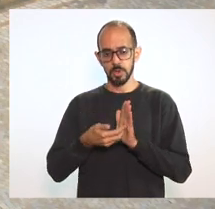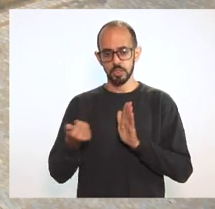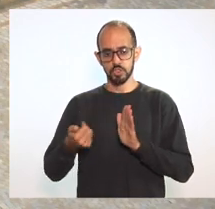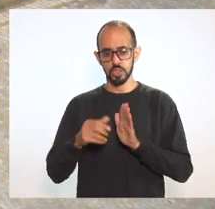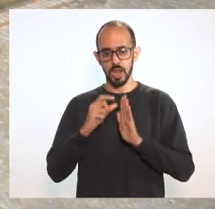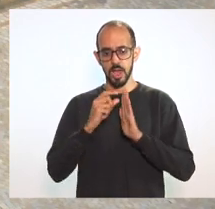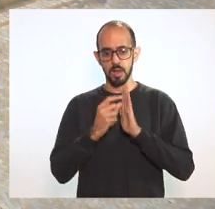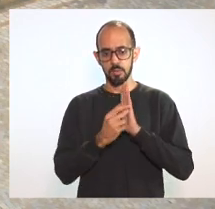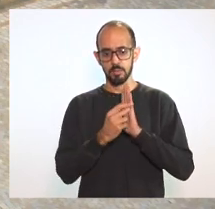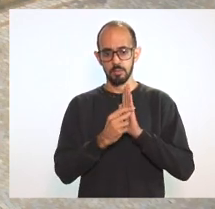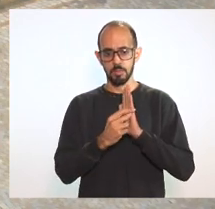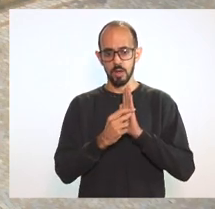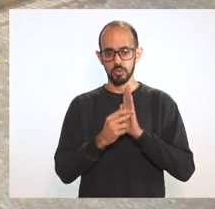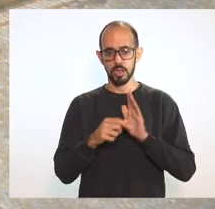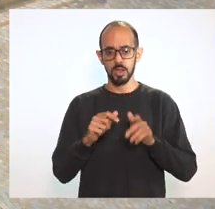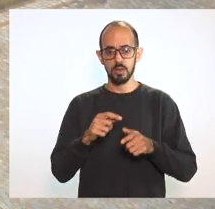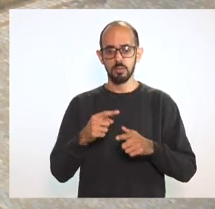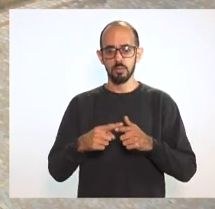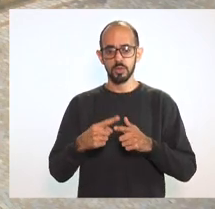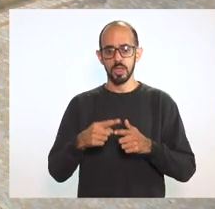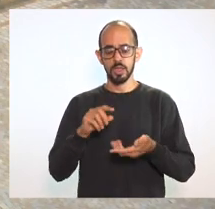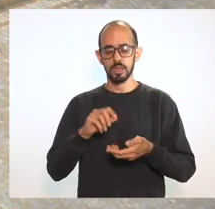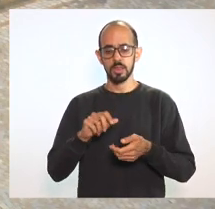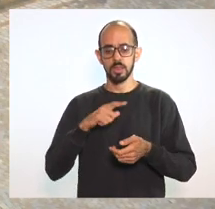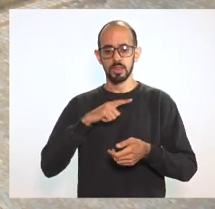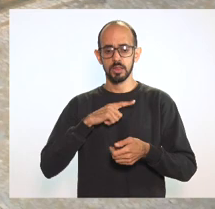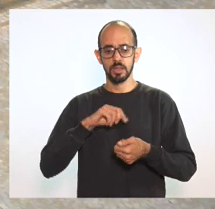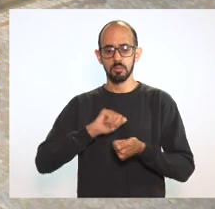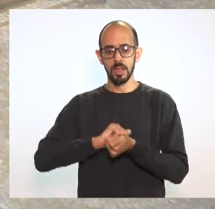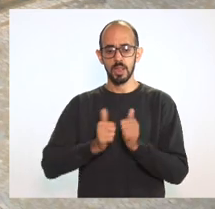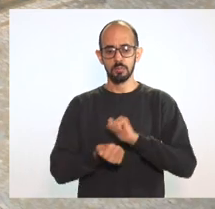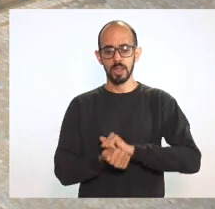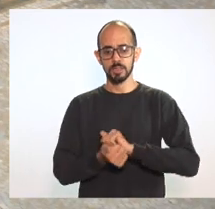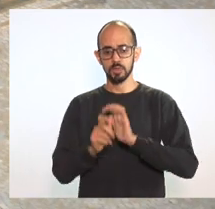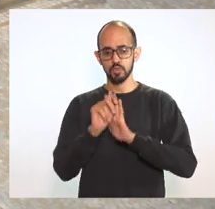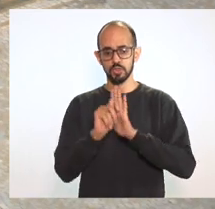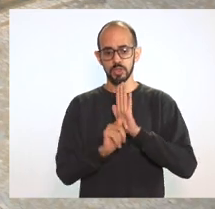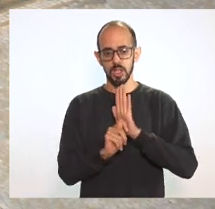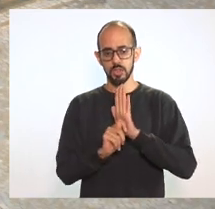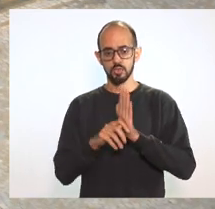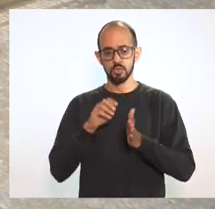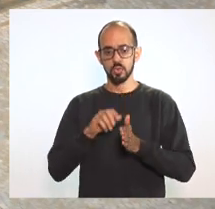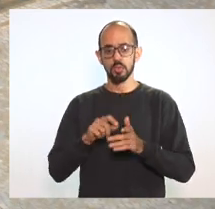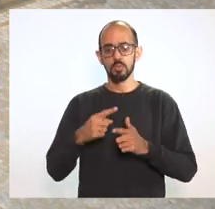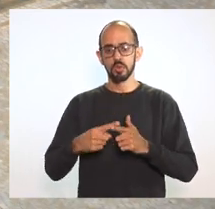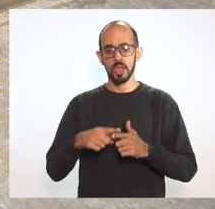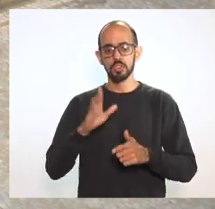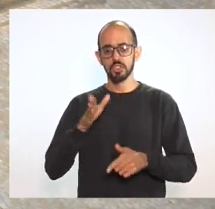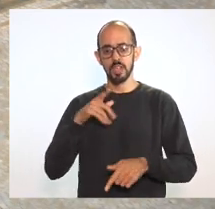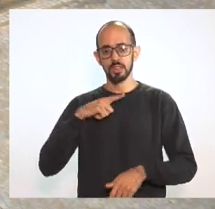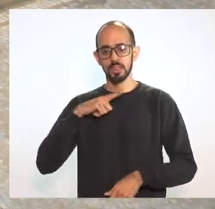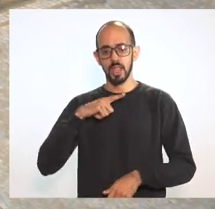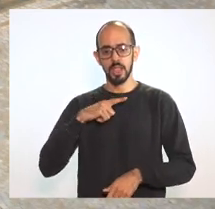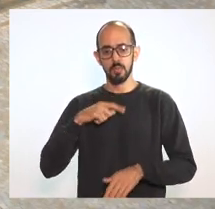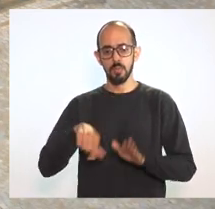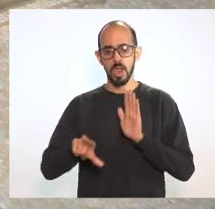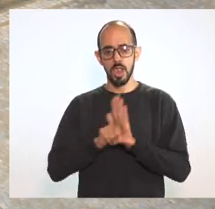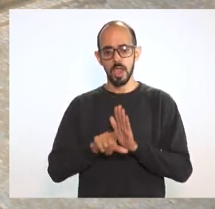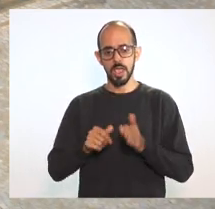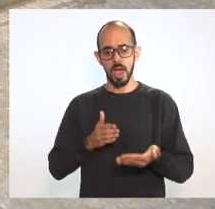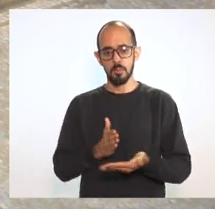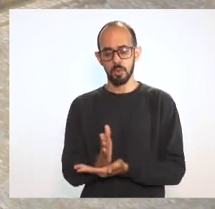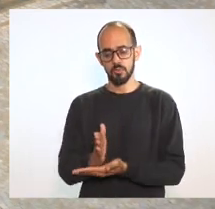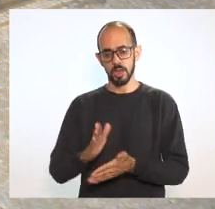para a CCJ para uma pequena adequação de texto, que é necessário fazer menção numa outra lei que já existe. Na verdade, o projeto tem o condão